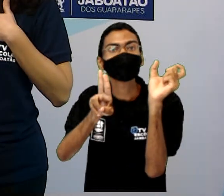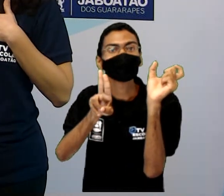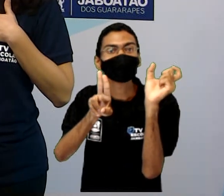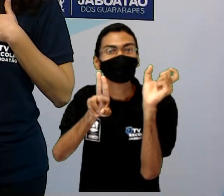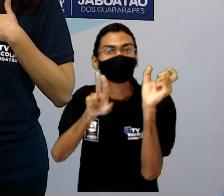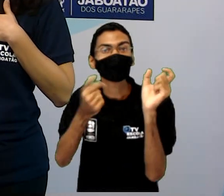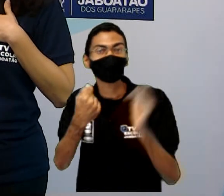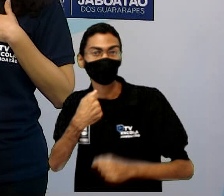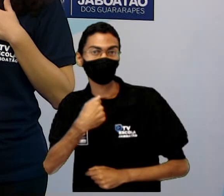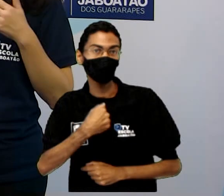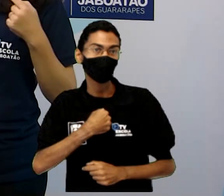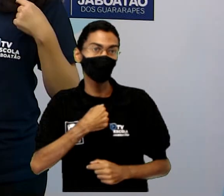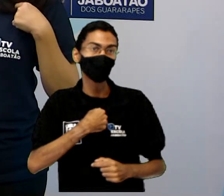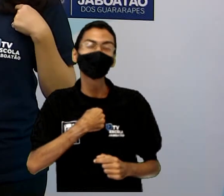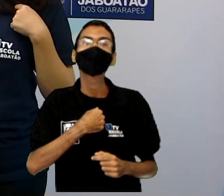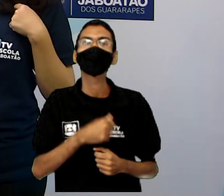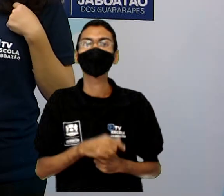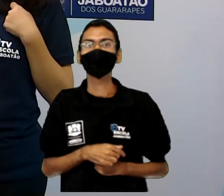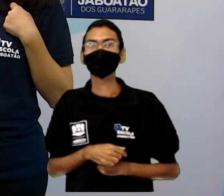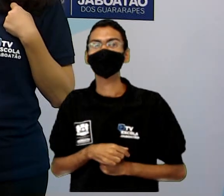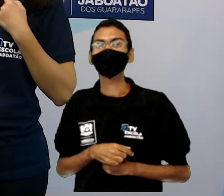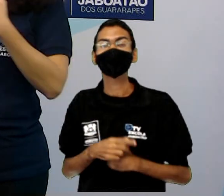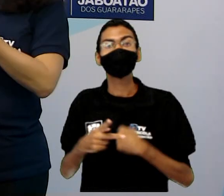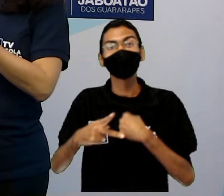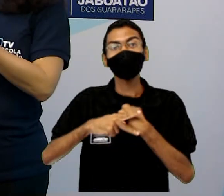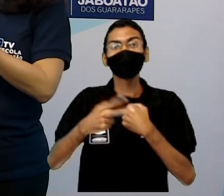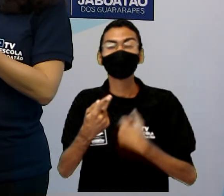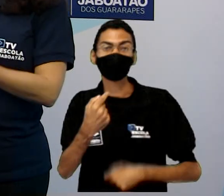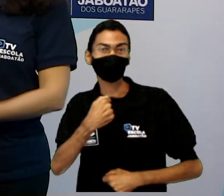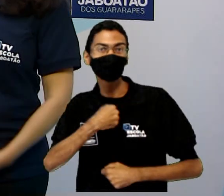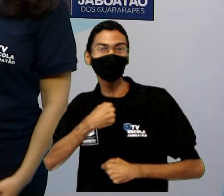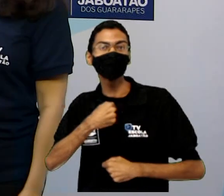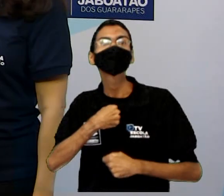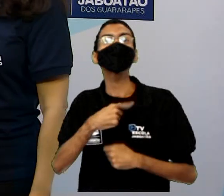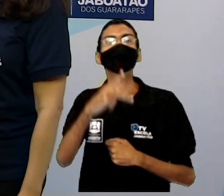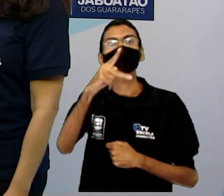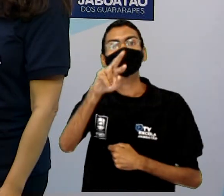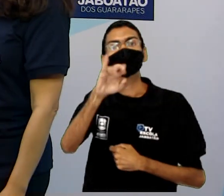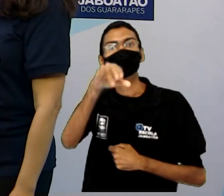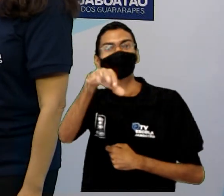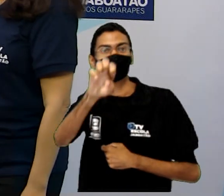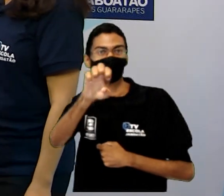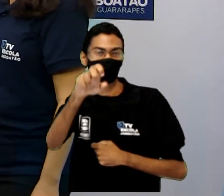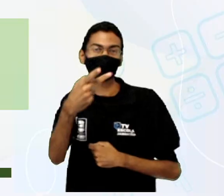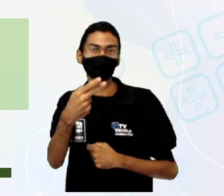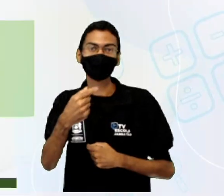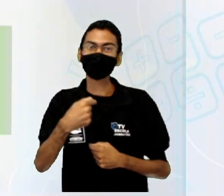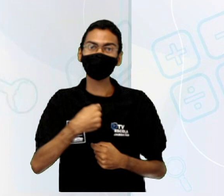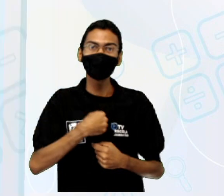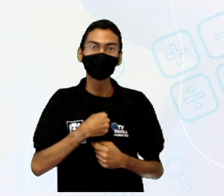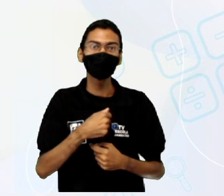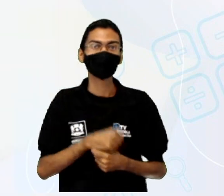eu, certo? Eu. Aí a gente vai usar o am.